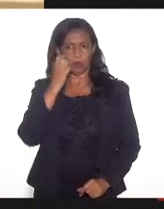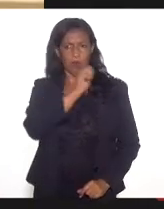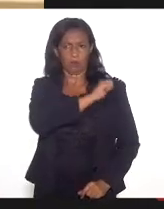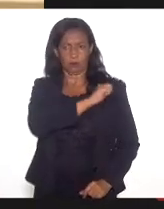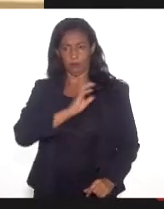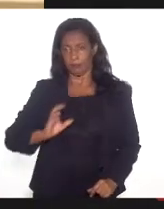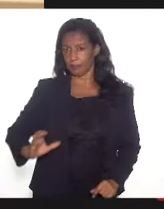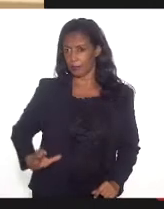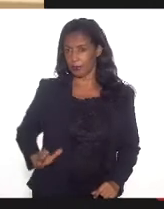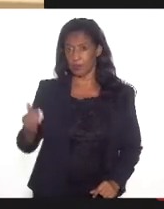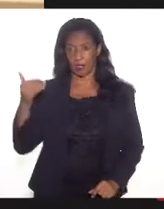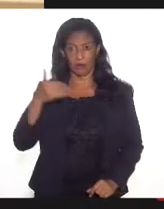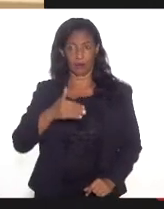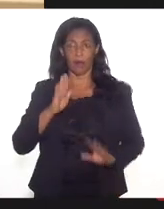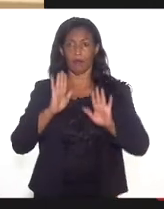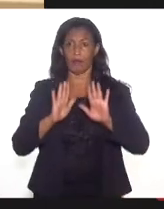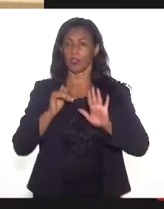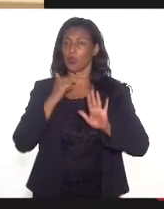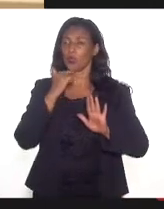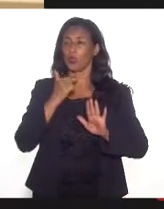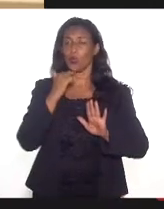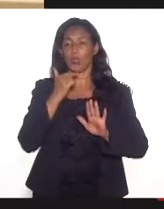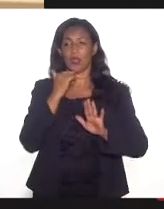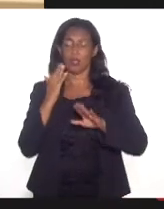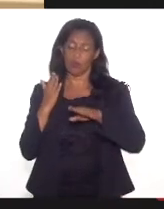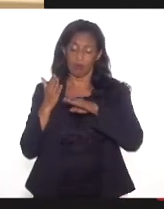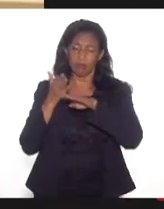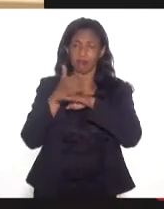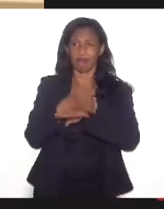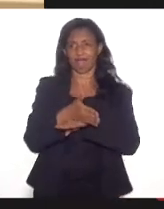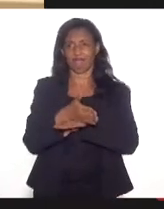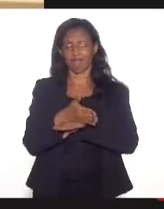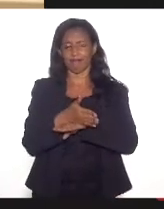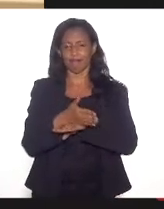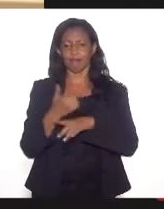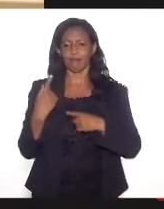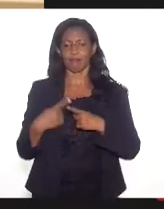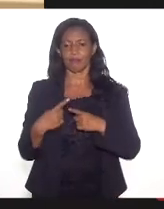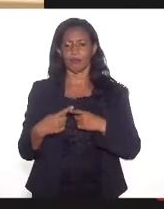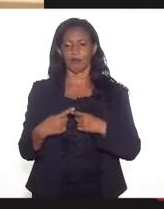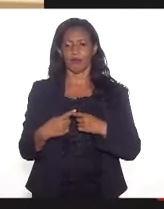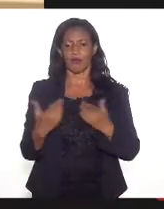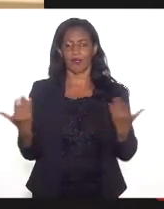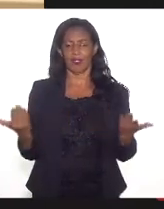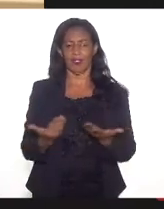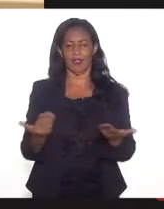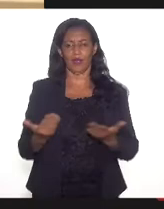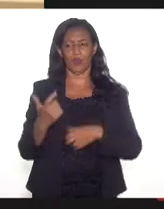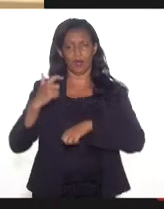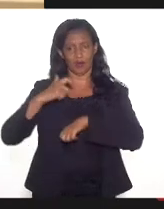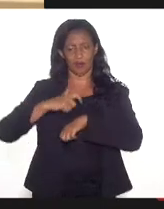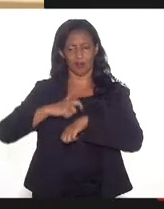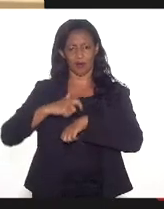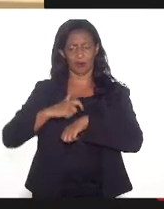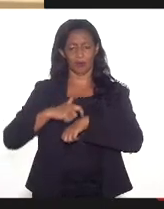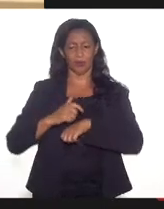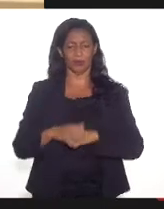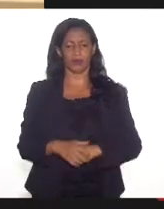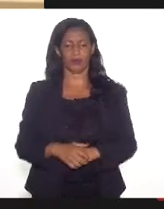audiência, mas ele não conseguiu a tempo porque estava aí, que está agora, neste momento,